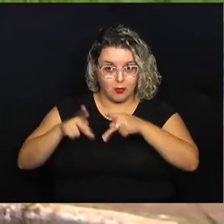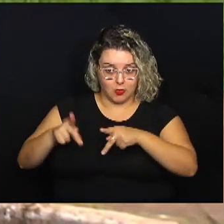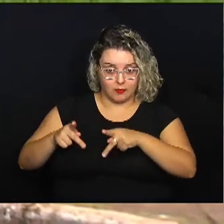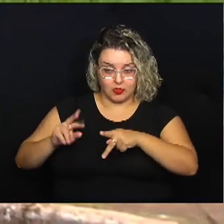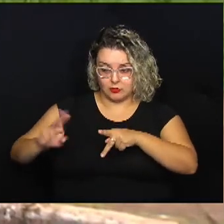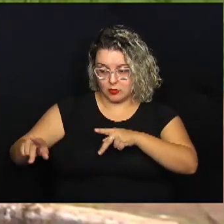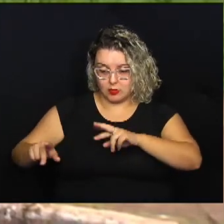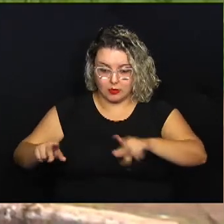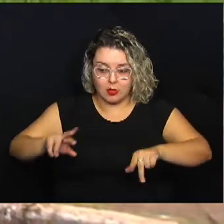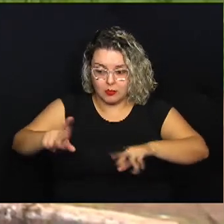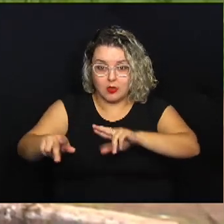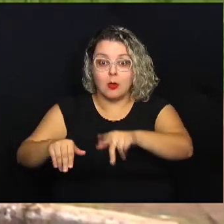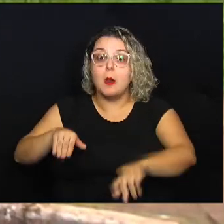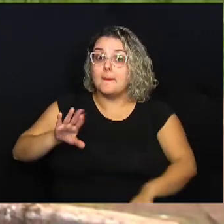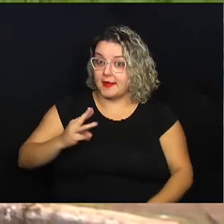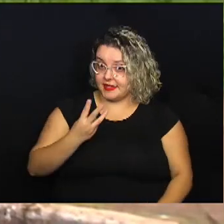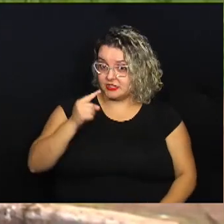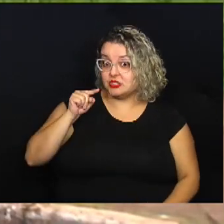somos mais de 3.000